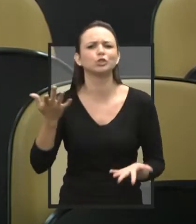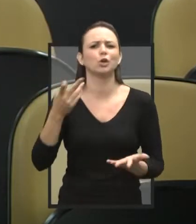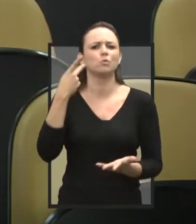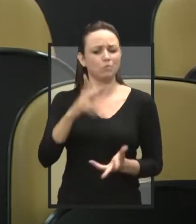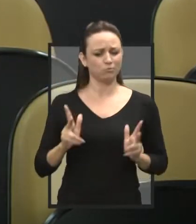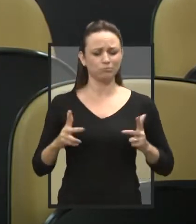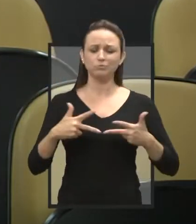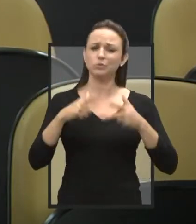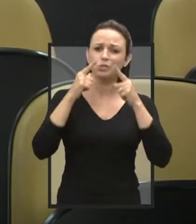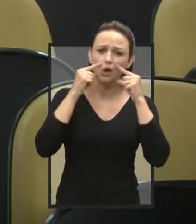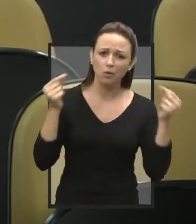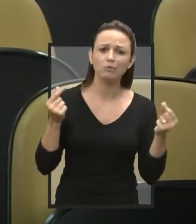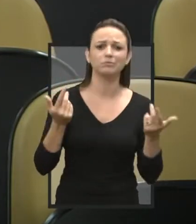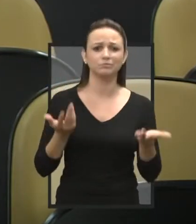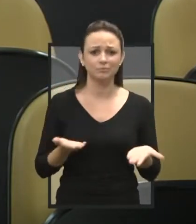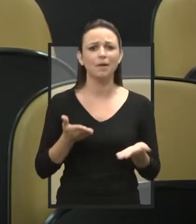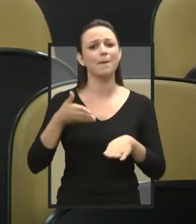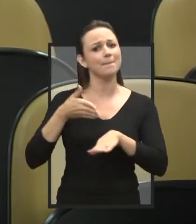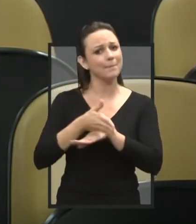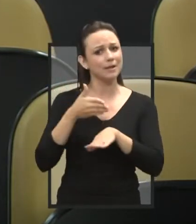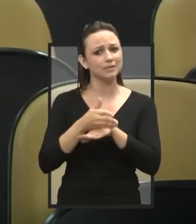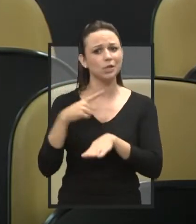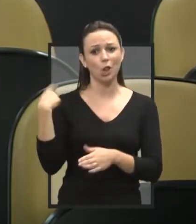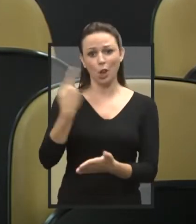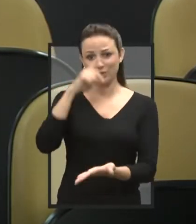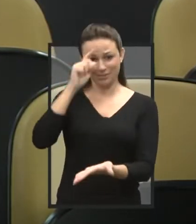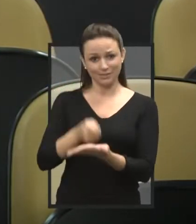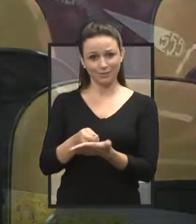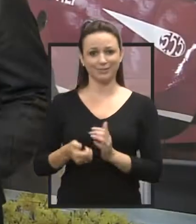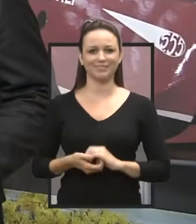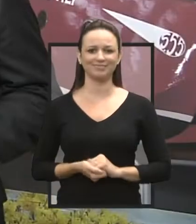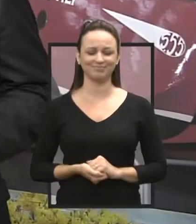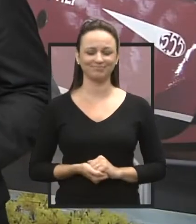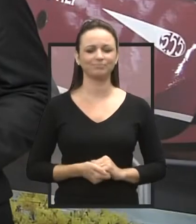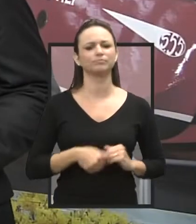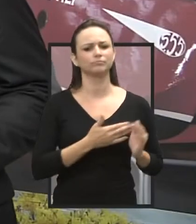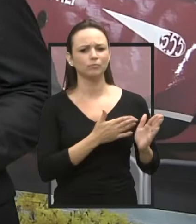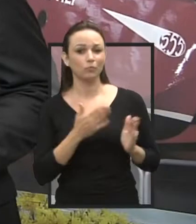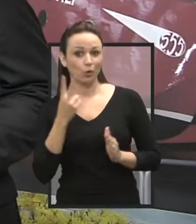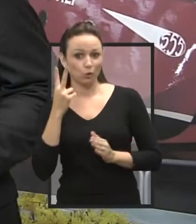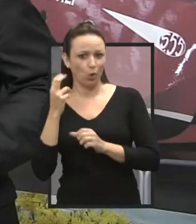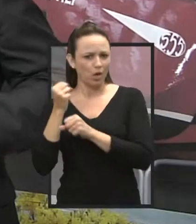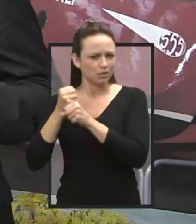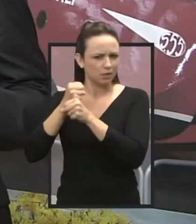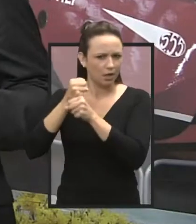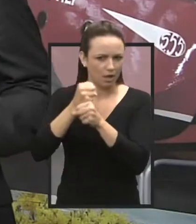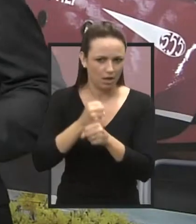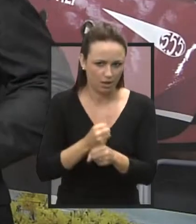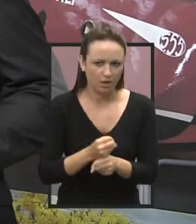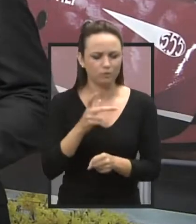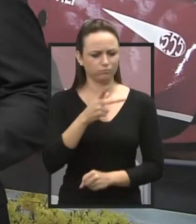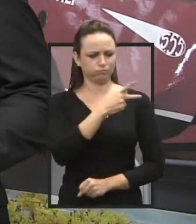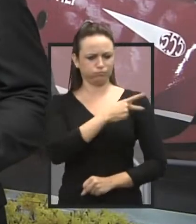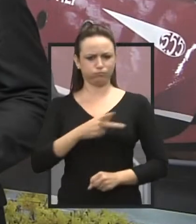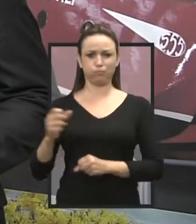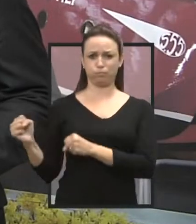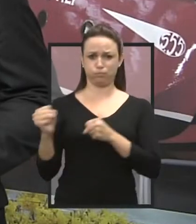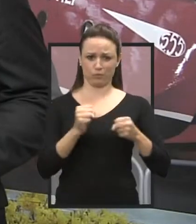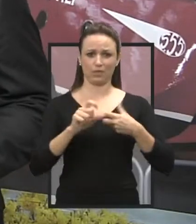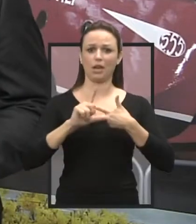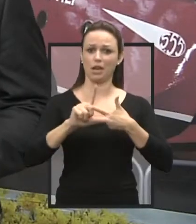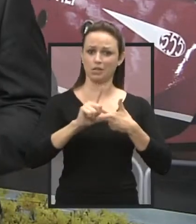Câmara Municipal de Jaú e participando das nossas decisões. Durante os 2 anos à frente do Poder